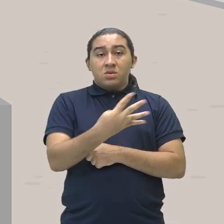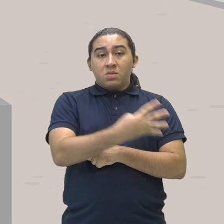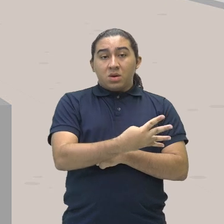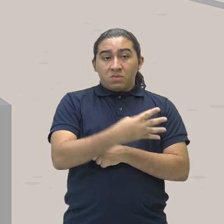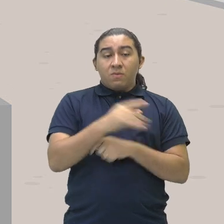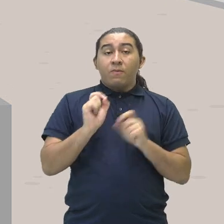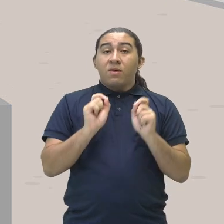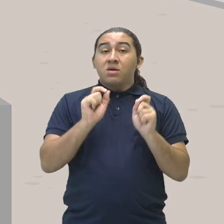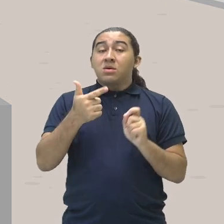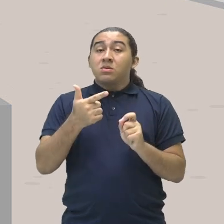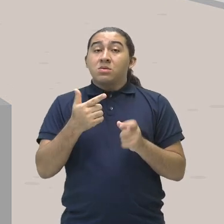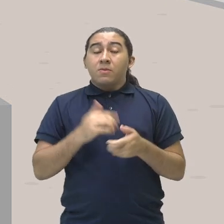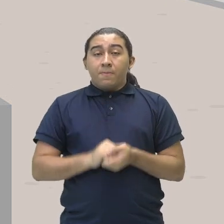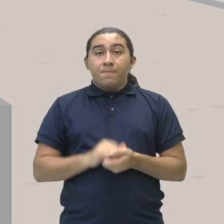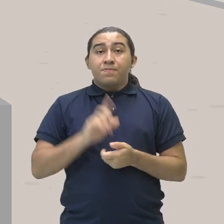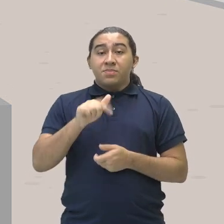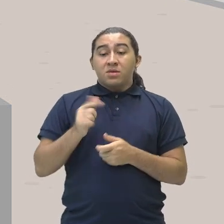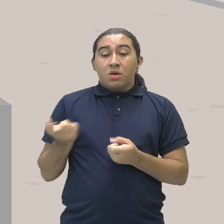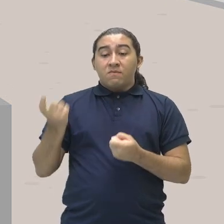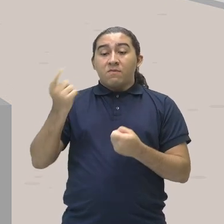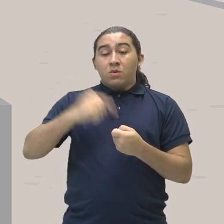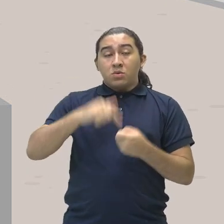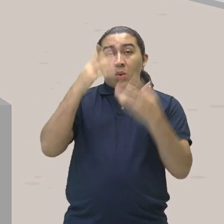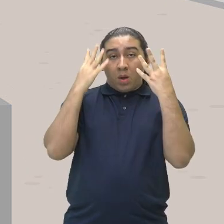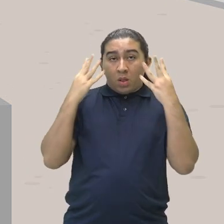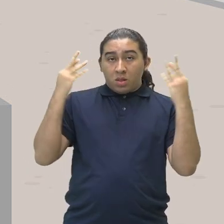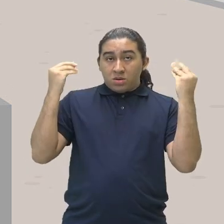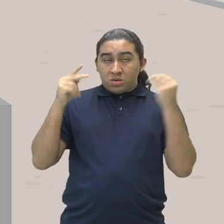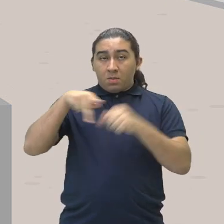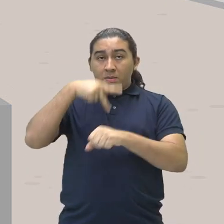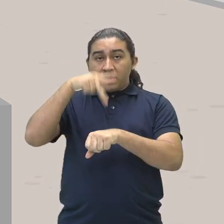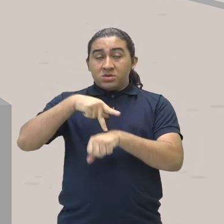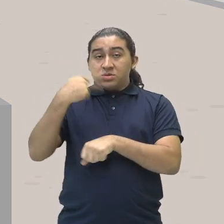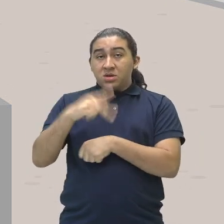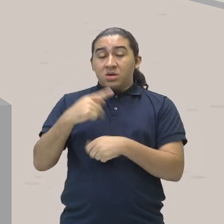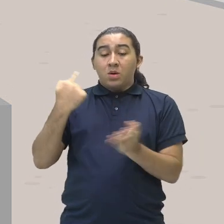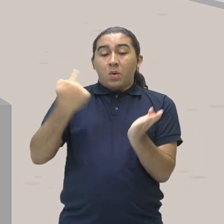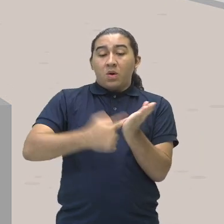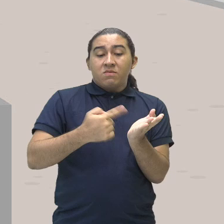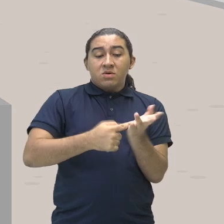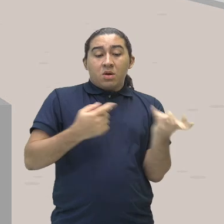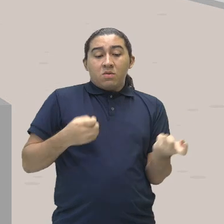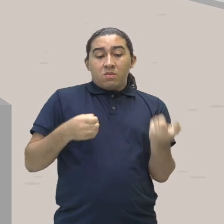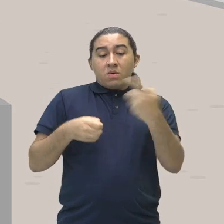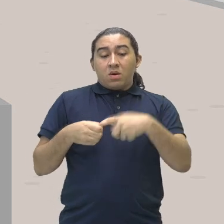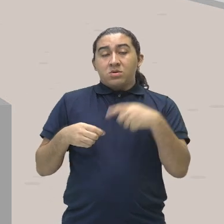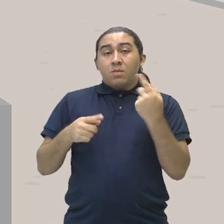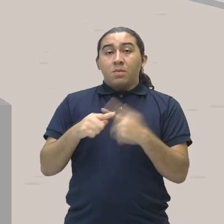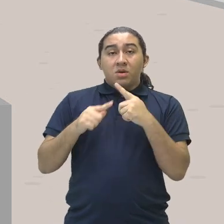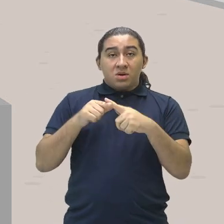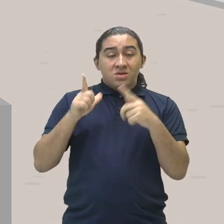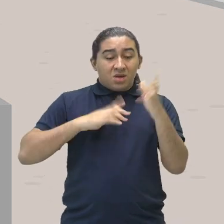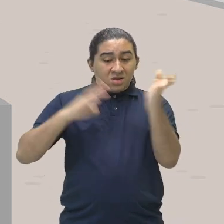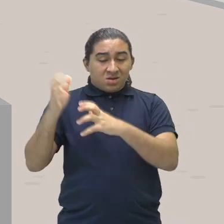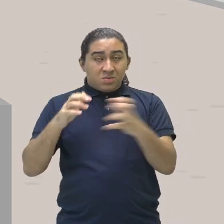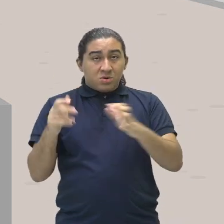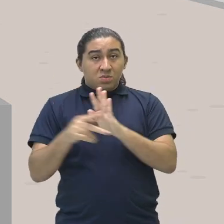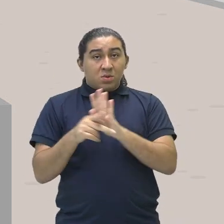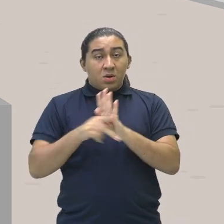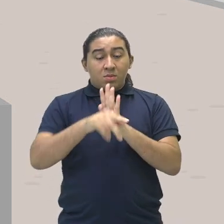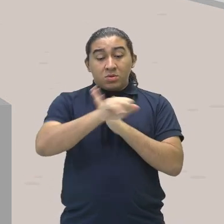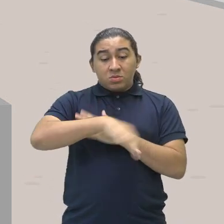1644, ele acabou retornando à Holanda. Ele foi convidado a retornar após desentendimentos com a Companhia das